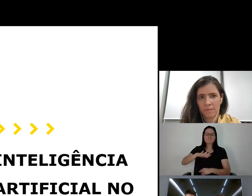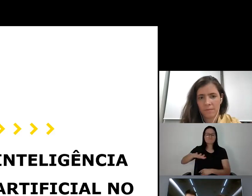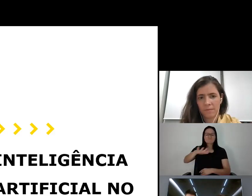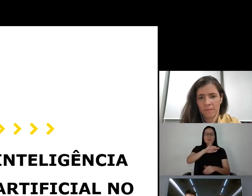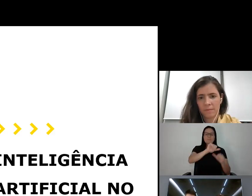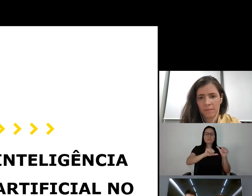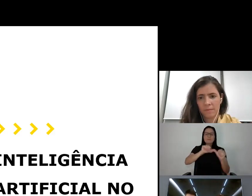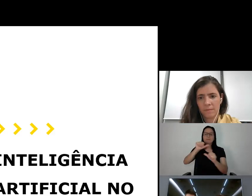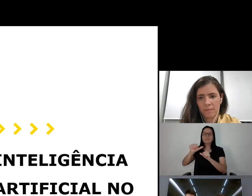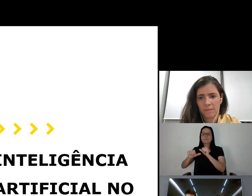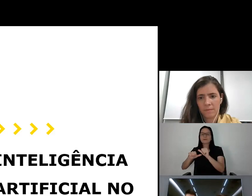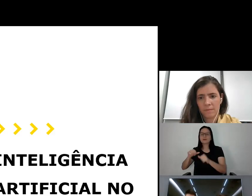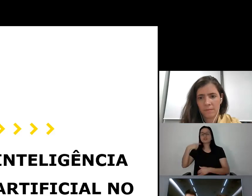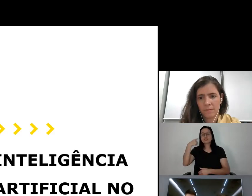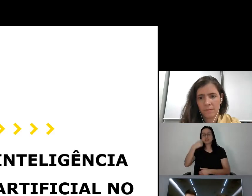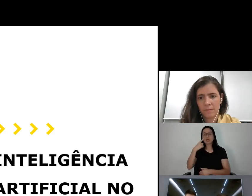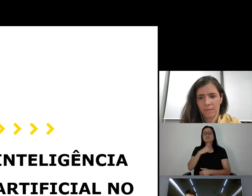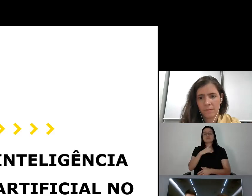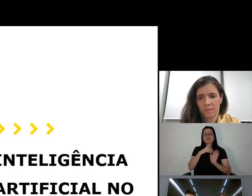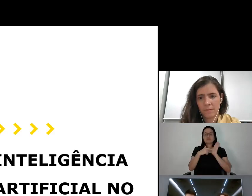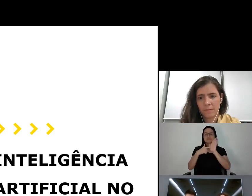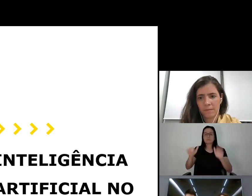para aplicar isso da melhor forma.